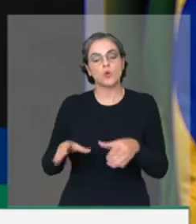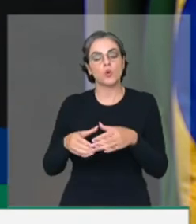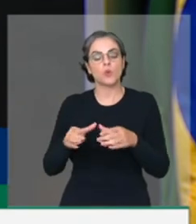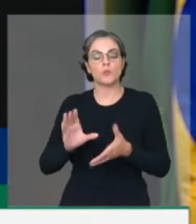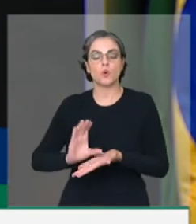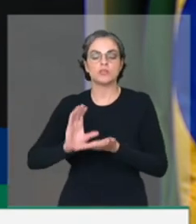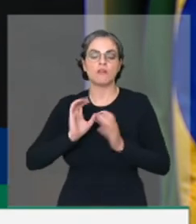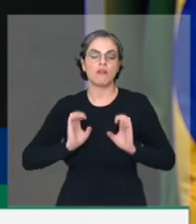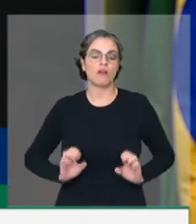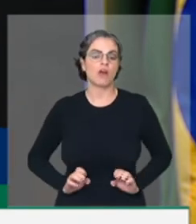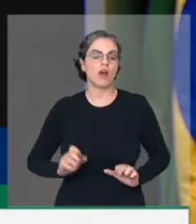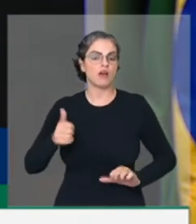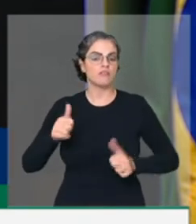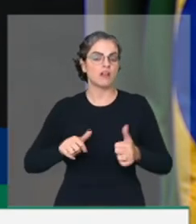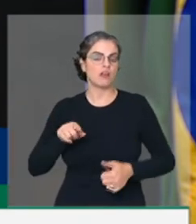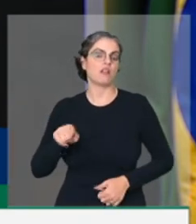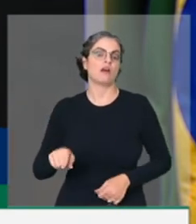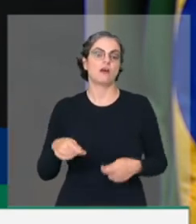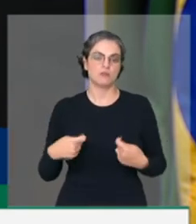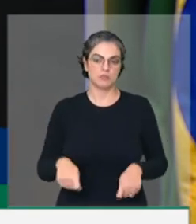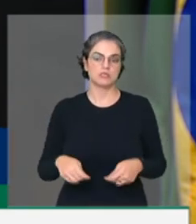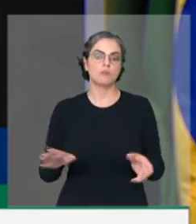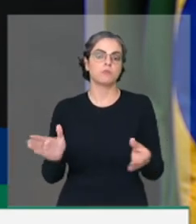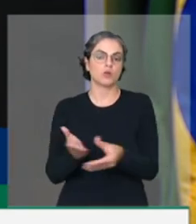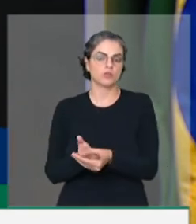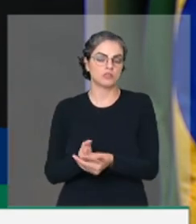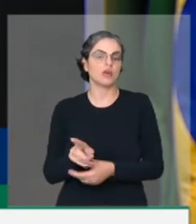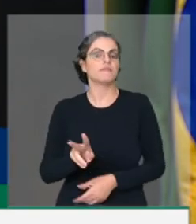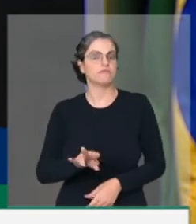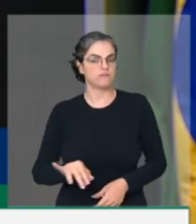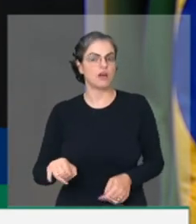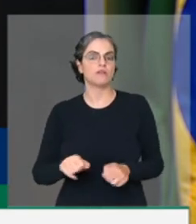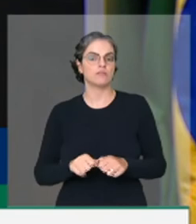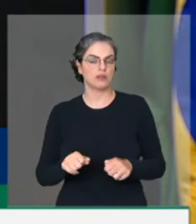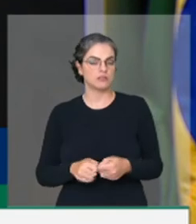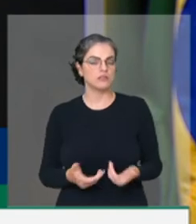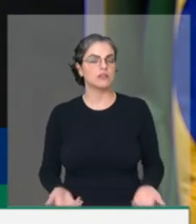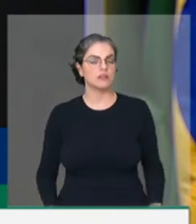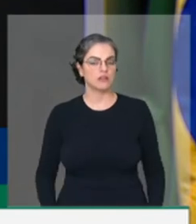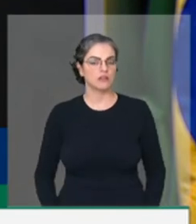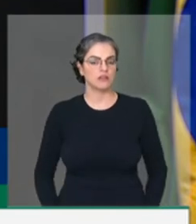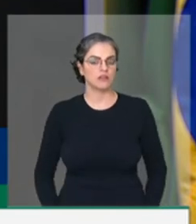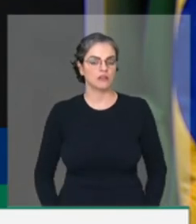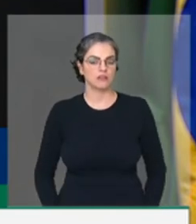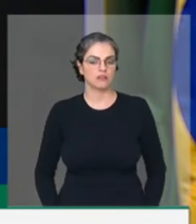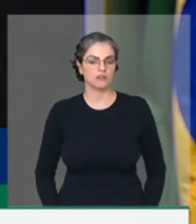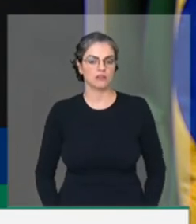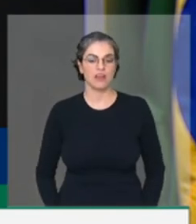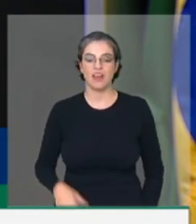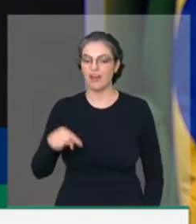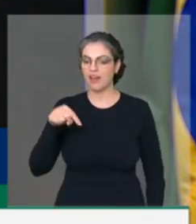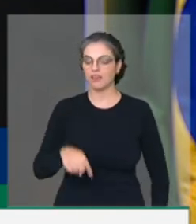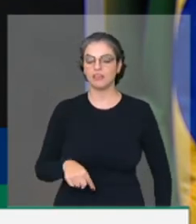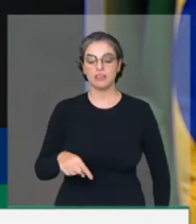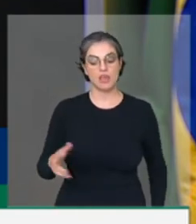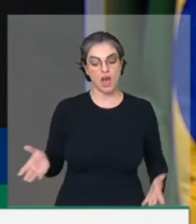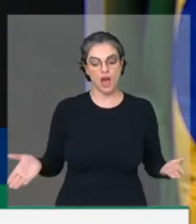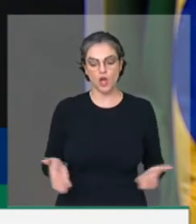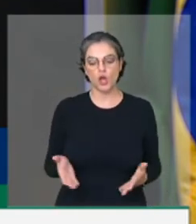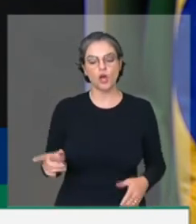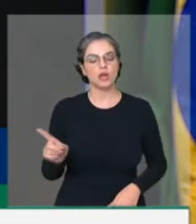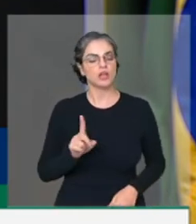Ele responda lá no processo a qual vai ser submetido no próprio STF. Aqui ninguém está julgando os